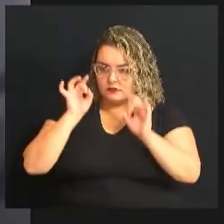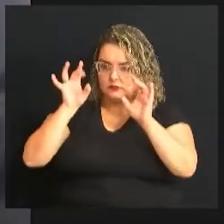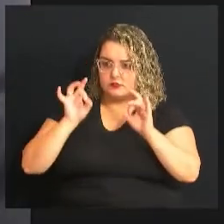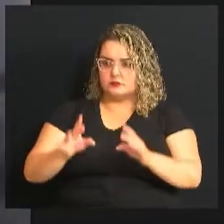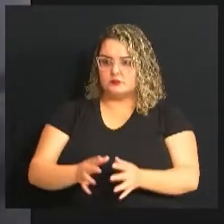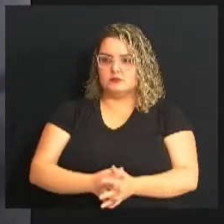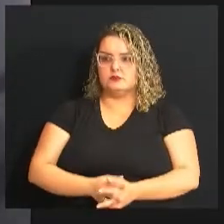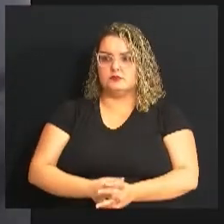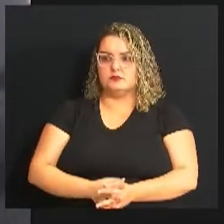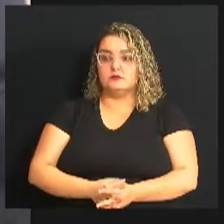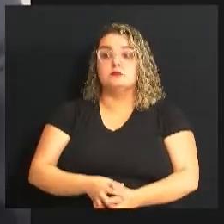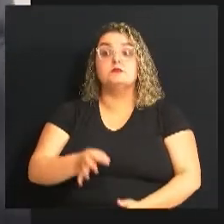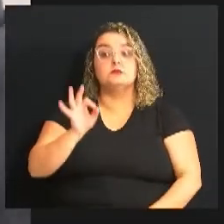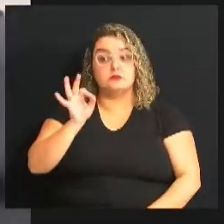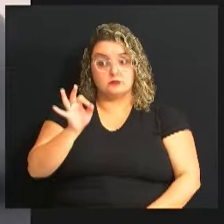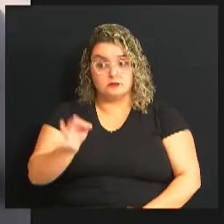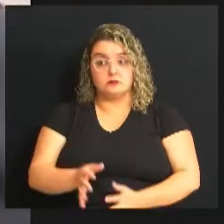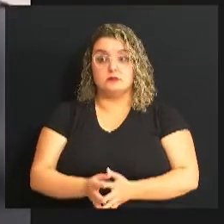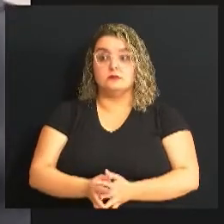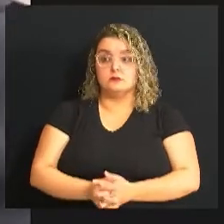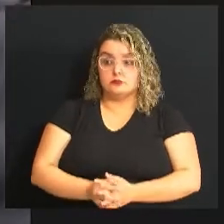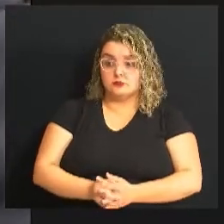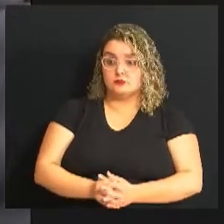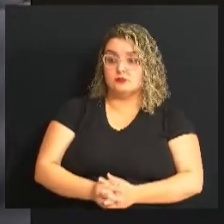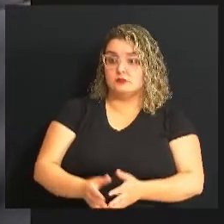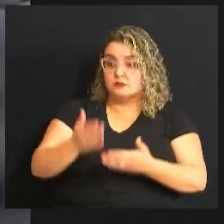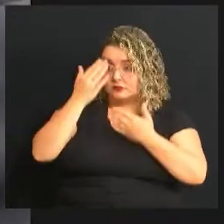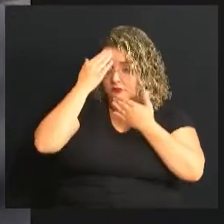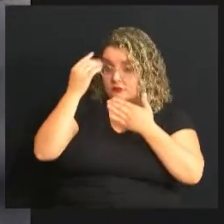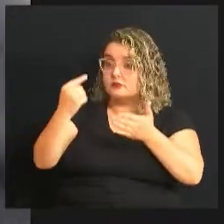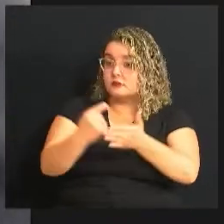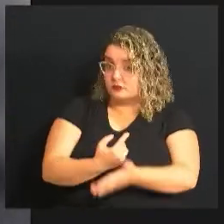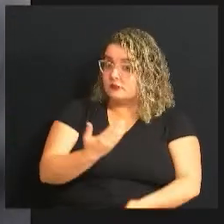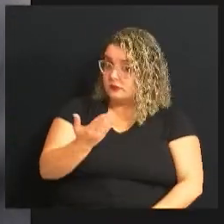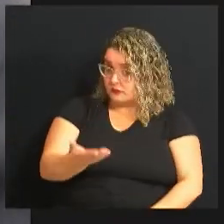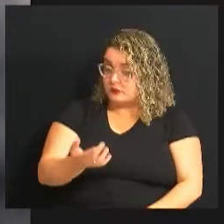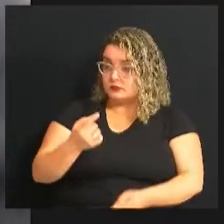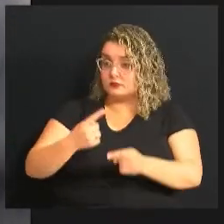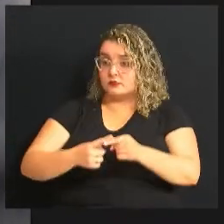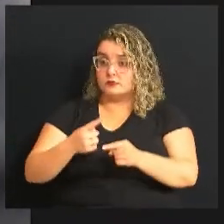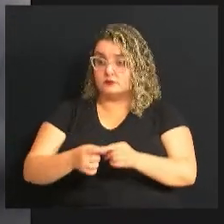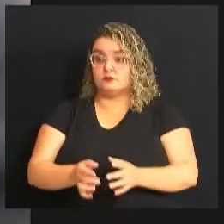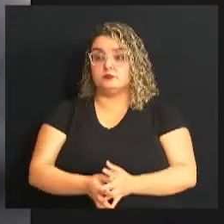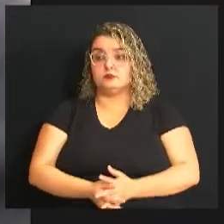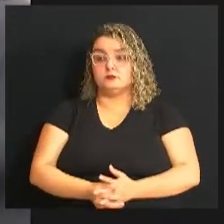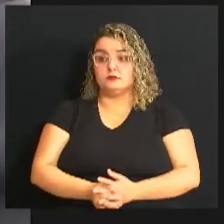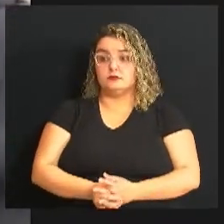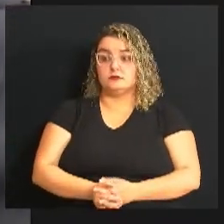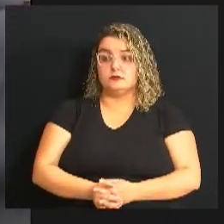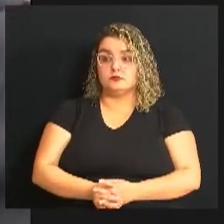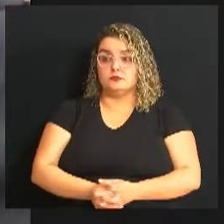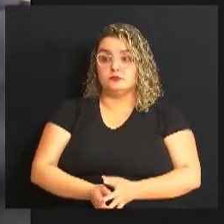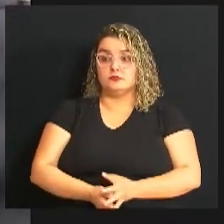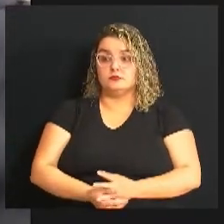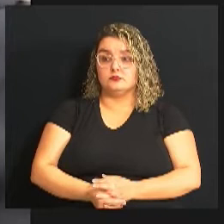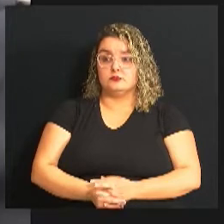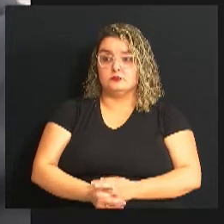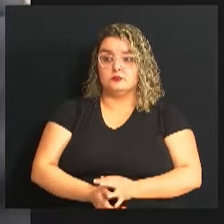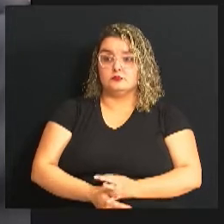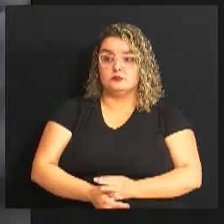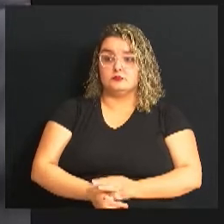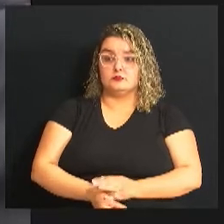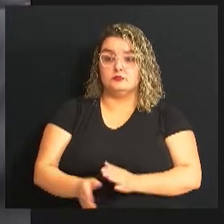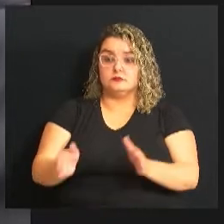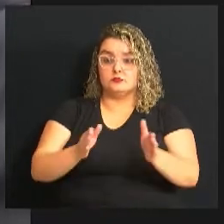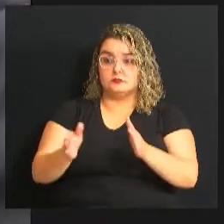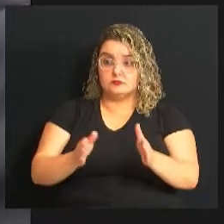Sem dúvida, e obrigado por essa pergunta, porque ela essa etapa dentro do EducaWeek